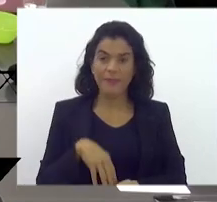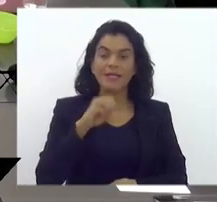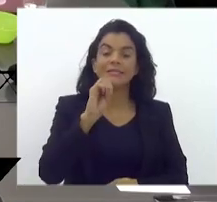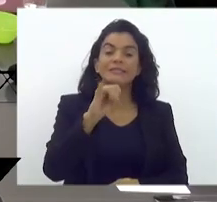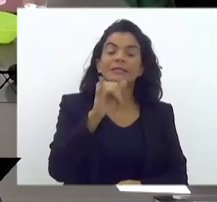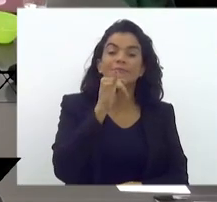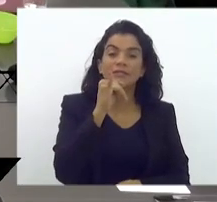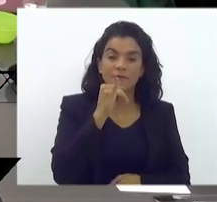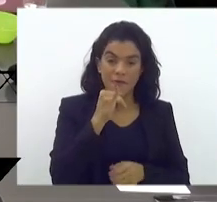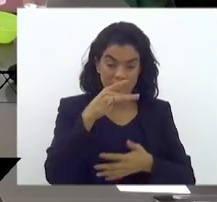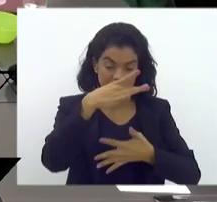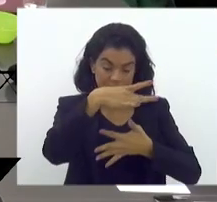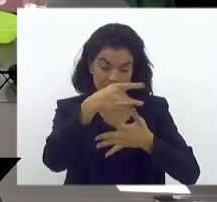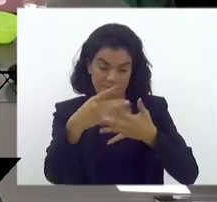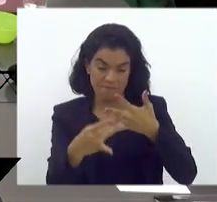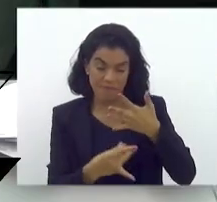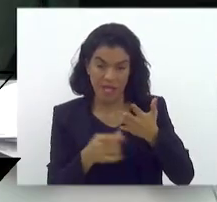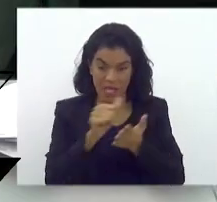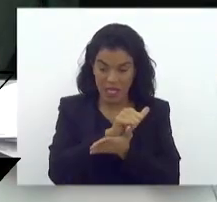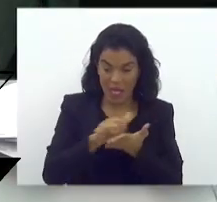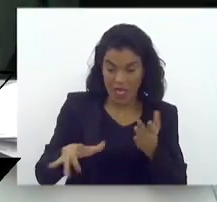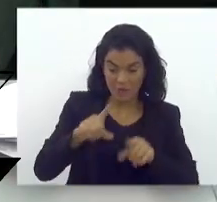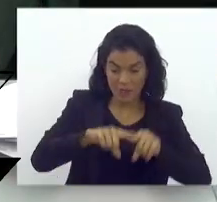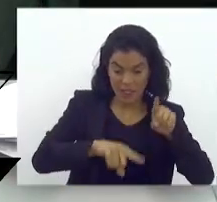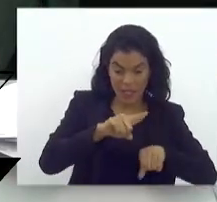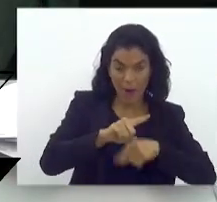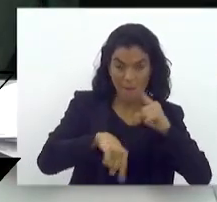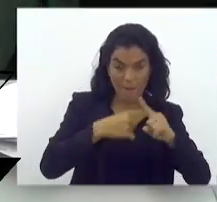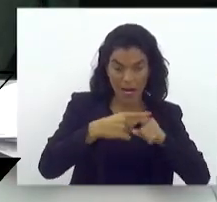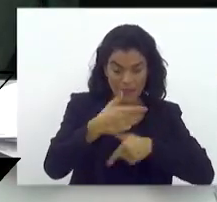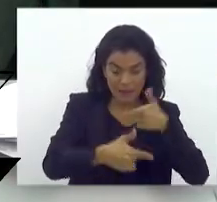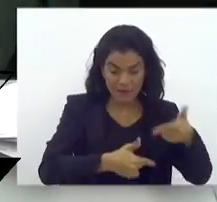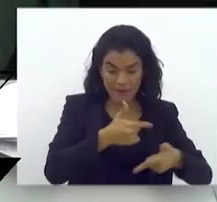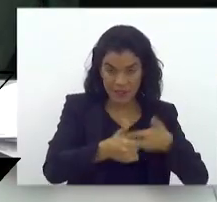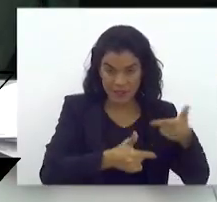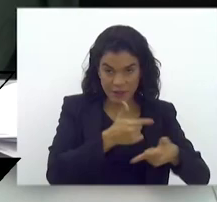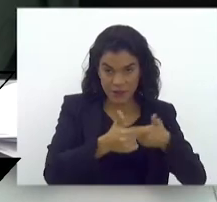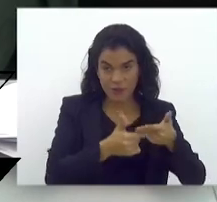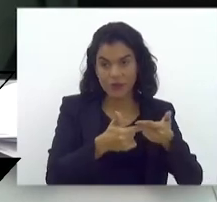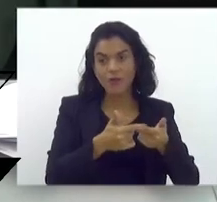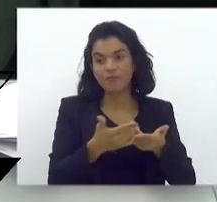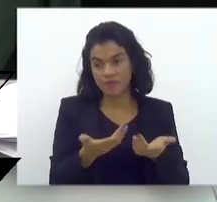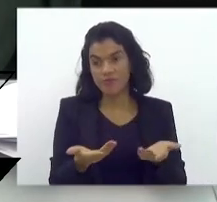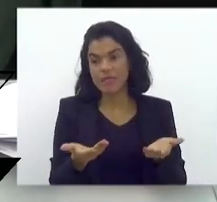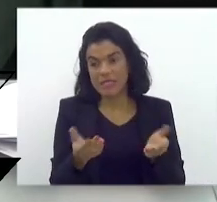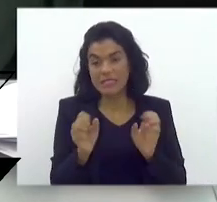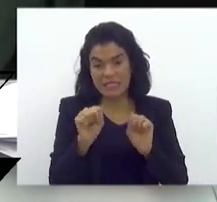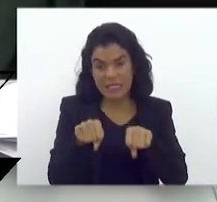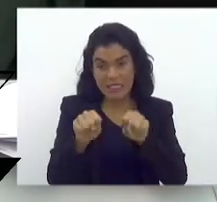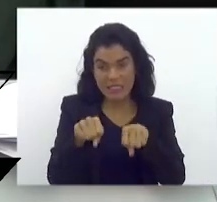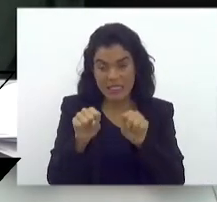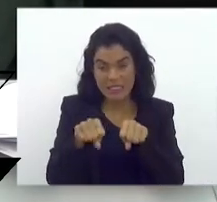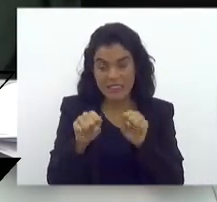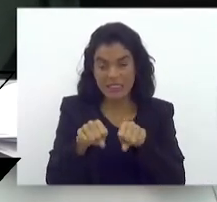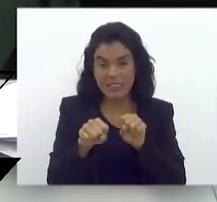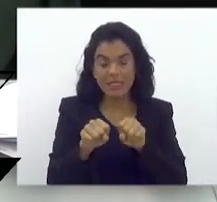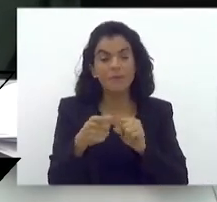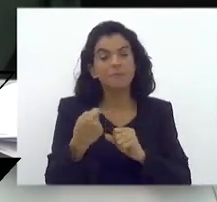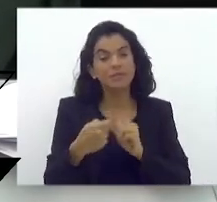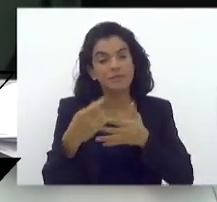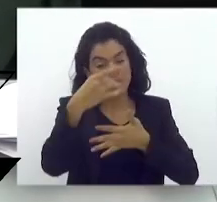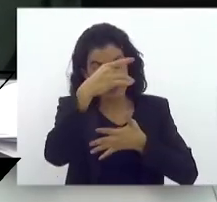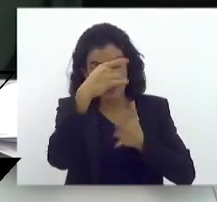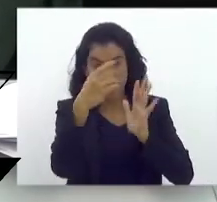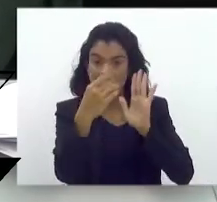se é especificado que é gasto em material e serviço, tem insumo que dizer, também, insumo material. Insumo, sim. Tem que explicitar